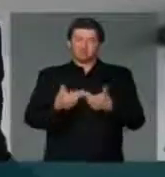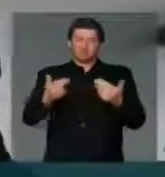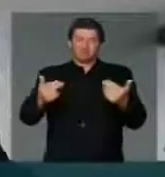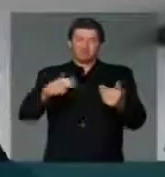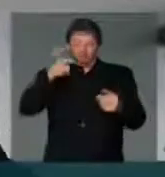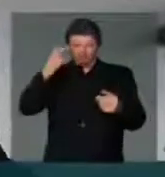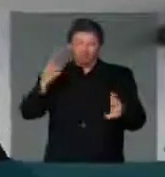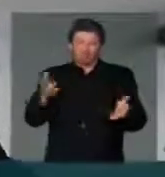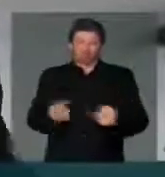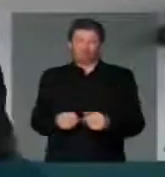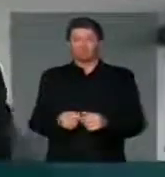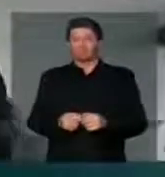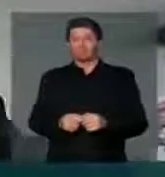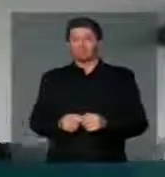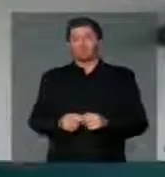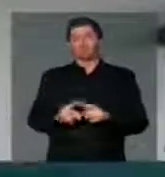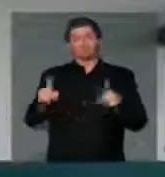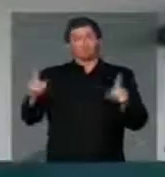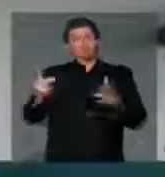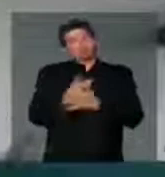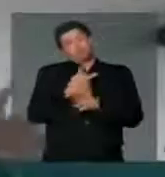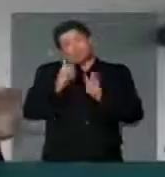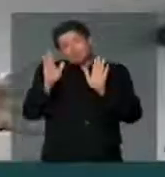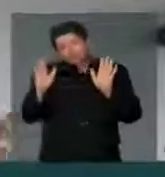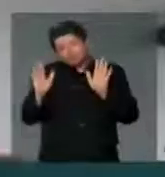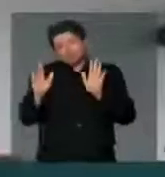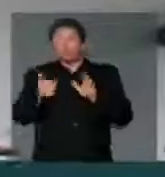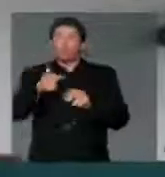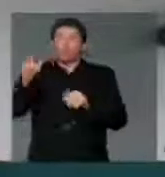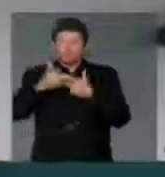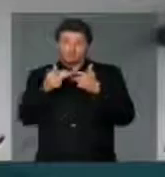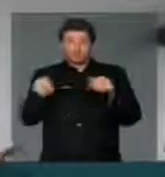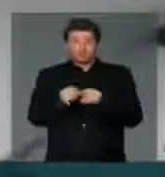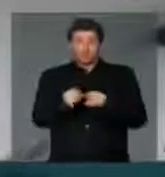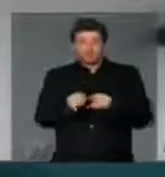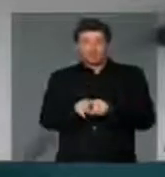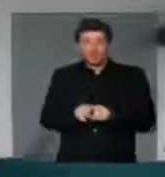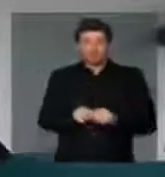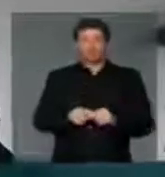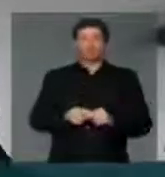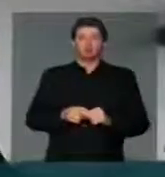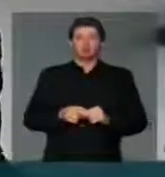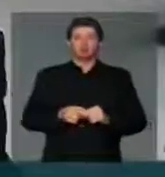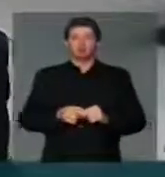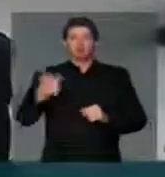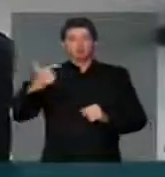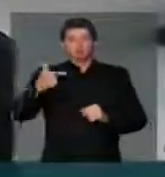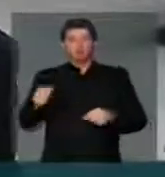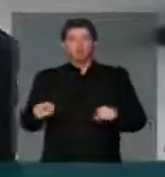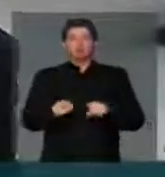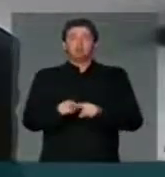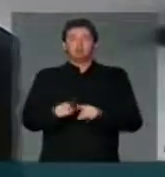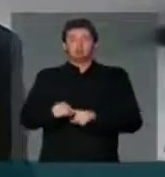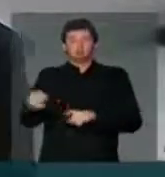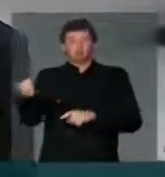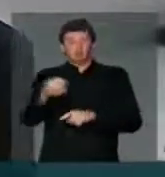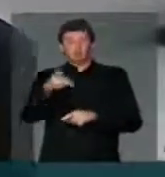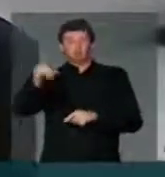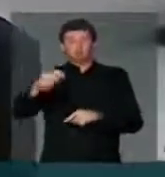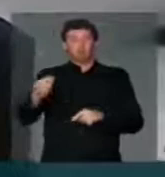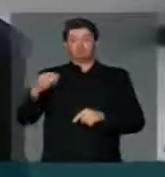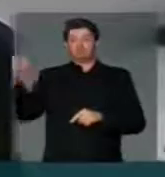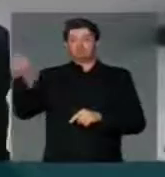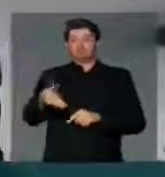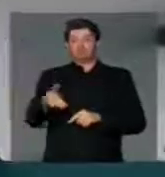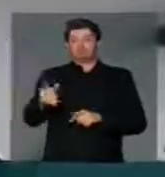absolutamente vergonhosa. Mas foi um fato que aconteceu em meio a outros fatos. E eu diria que o segundo fato, também inédito, foi a